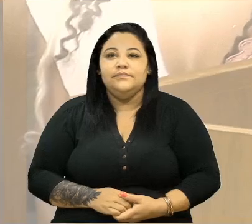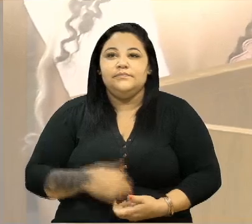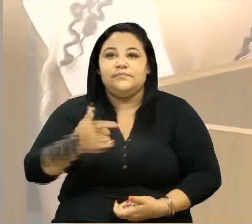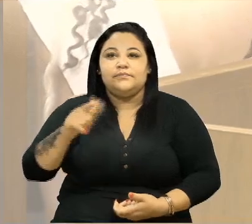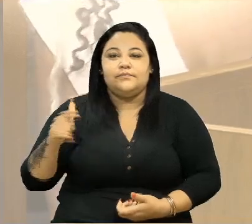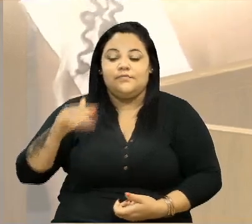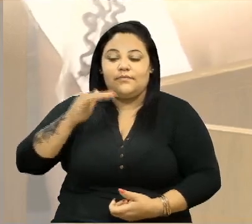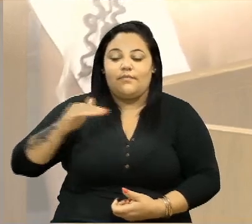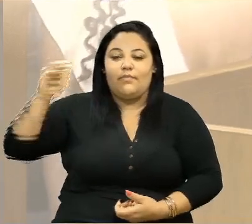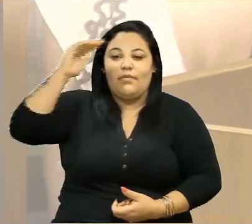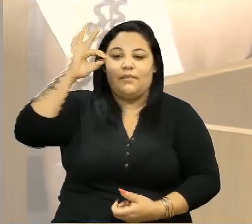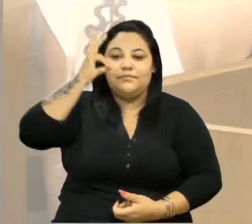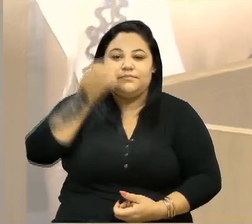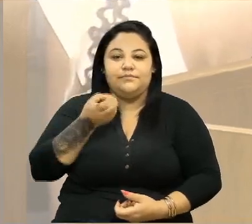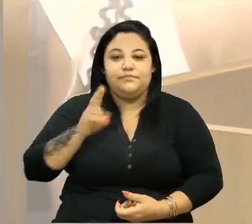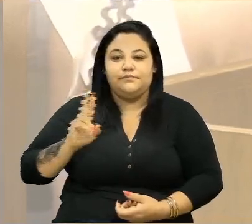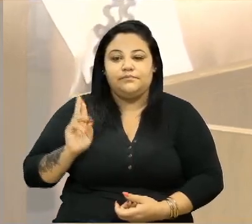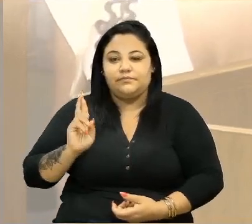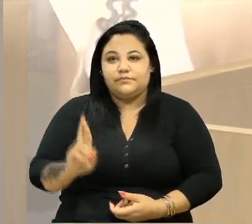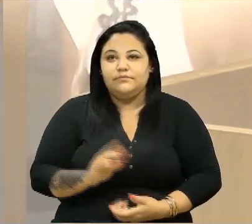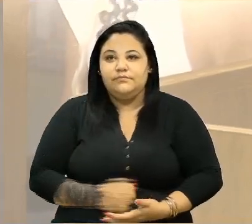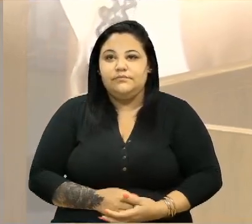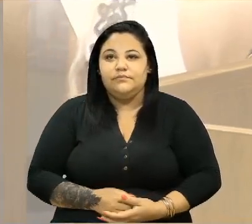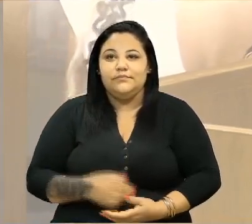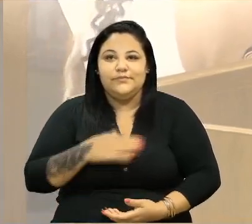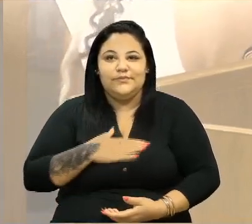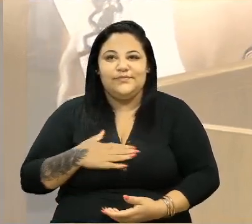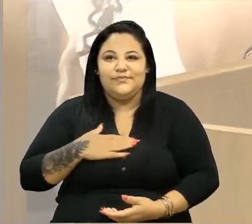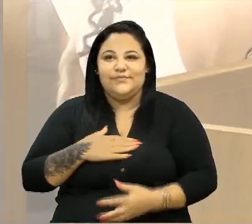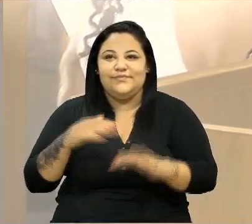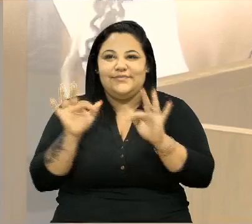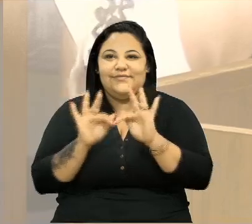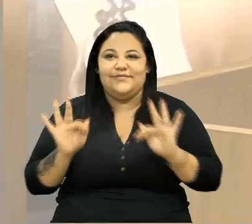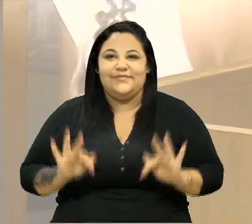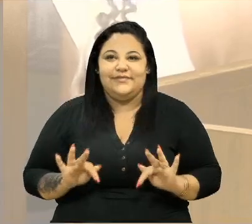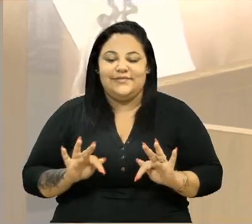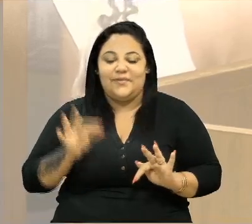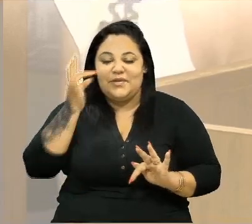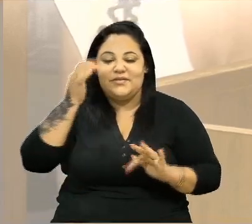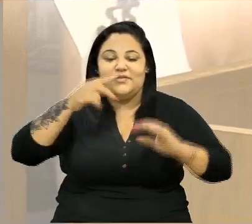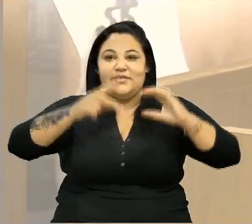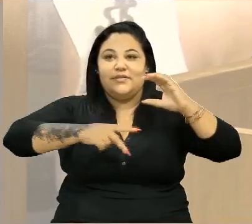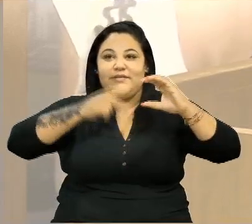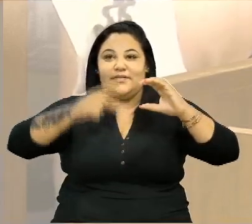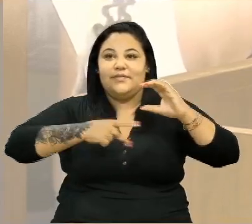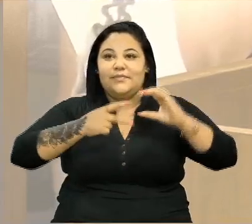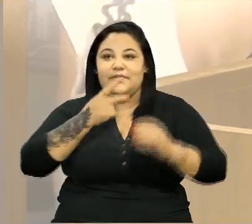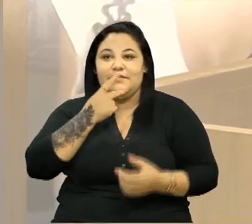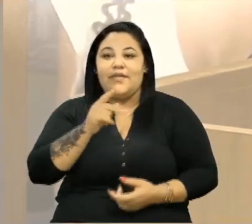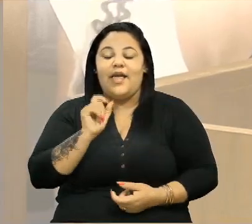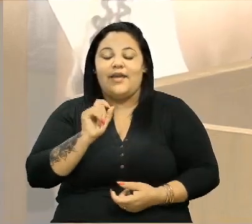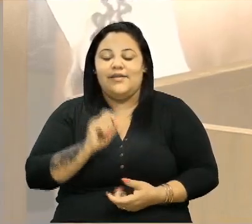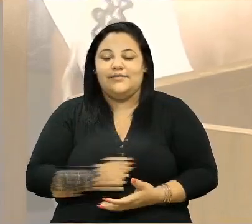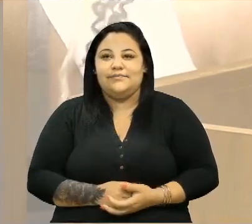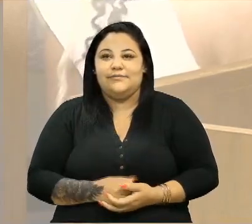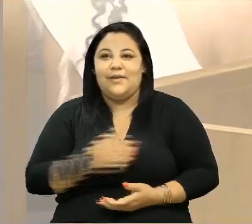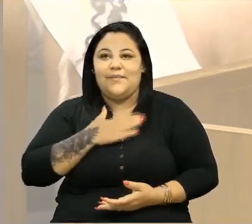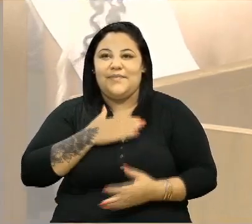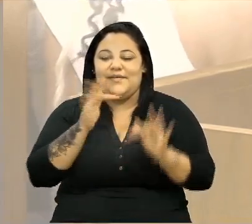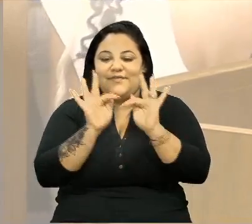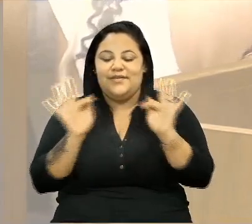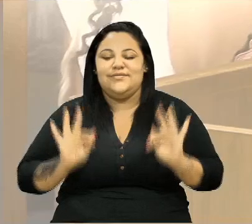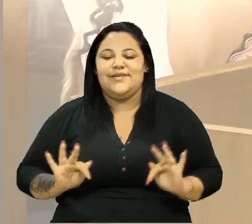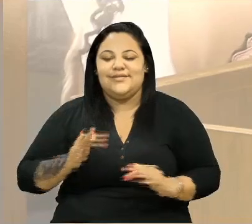ou representadas. Estou muito honrada de estar aqui na Câmara de Vereadores para dizer da minha alegria e